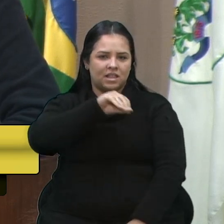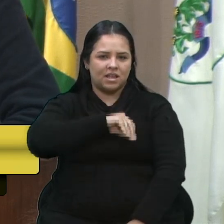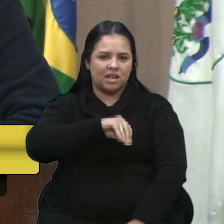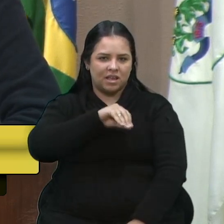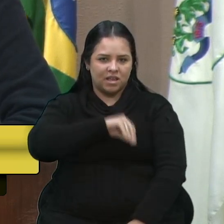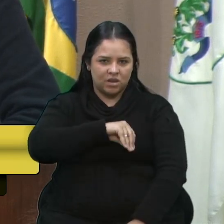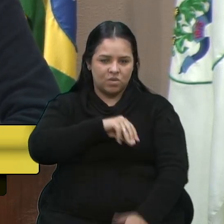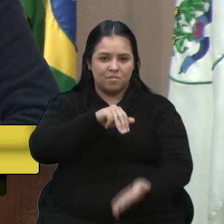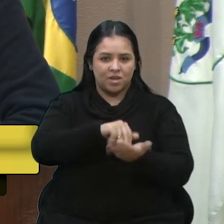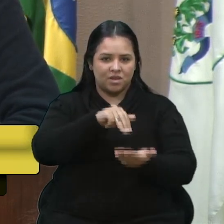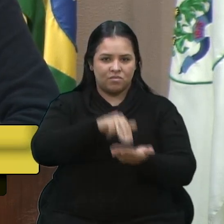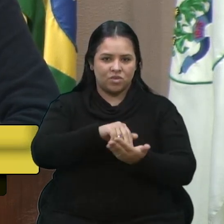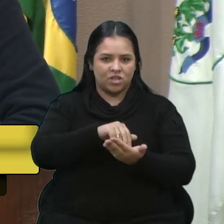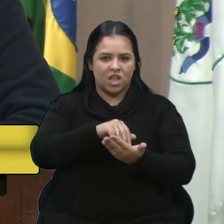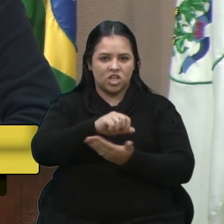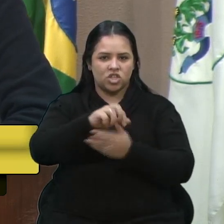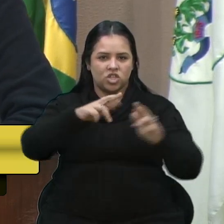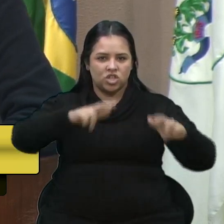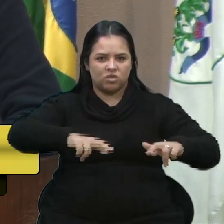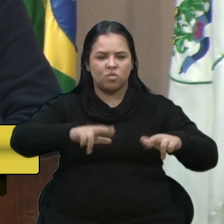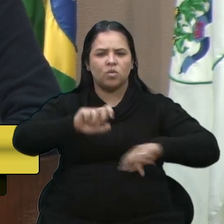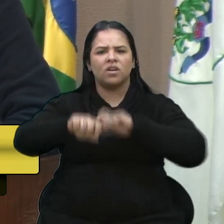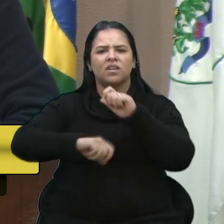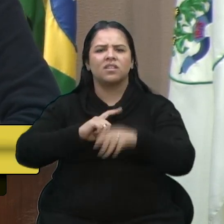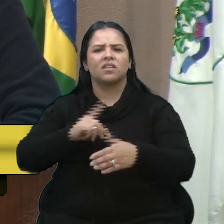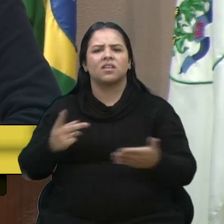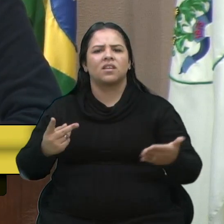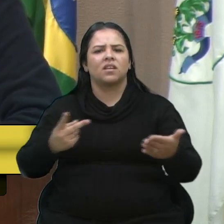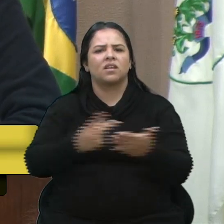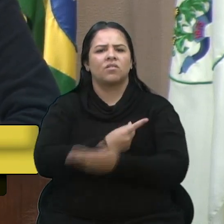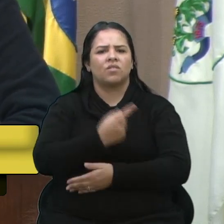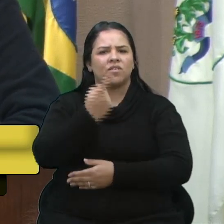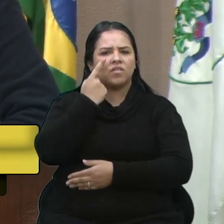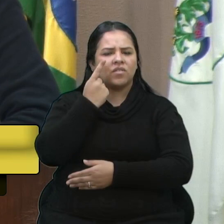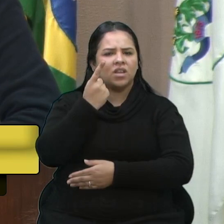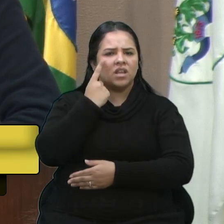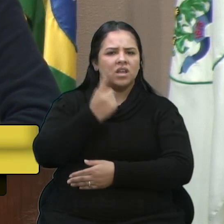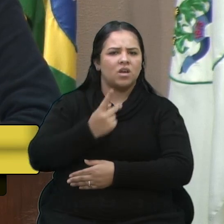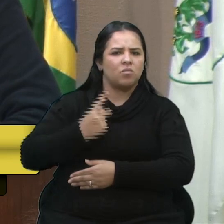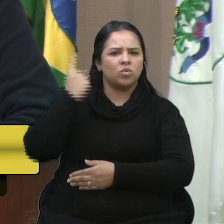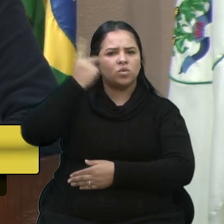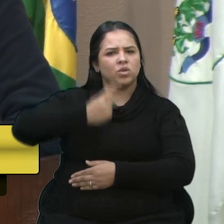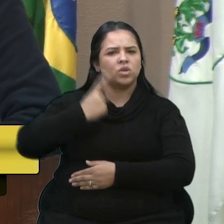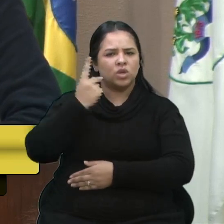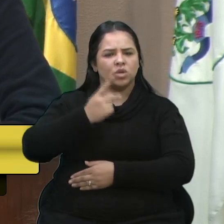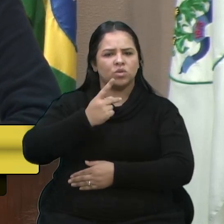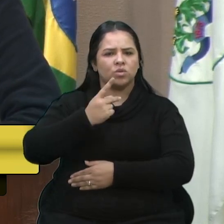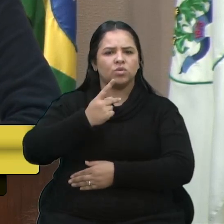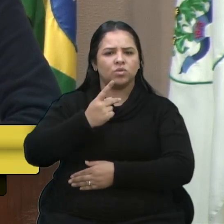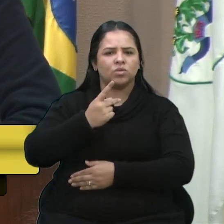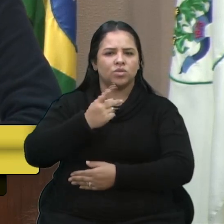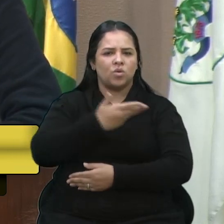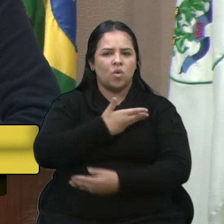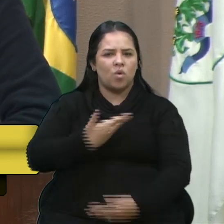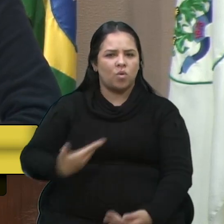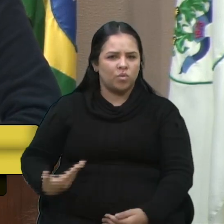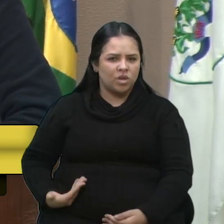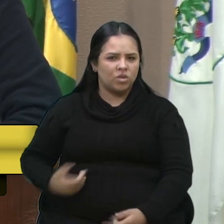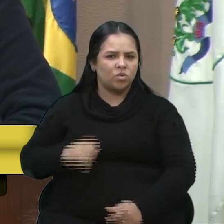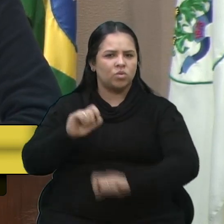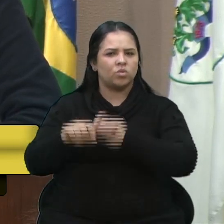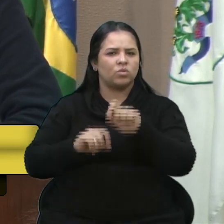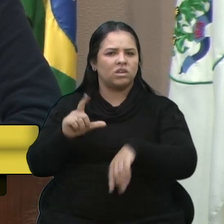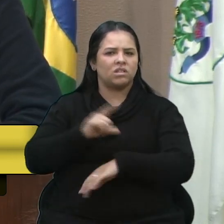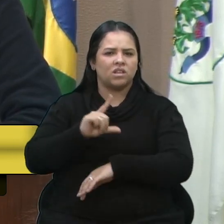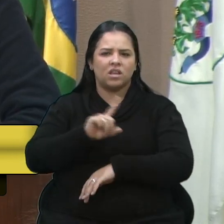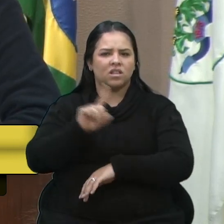dos maiores erros que existem é julgar os programas e as políticas públicas pelas intenções e não pelos